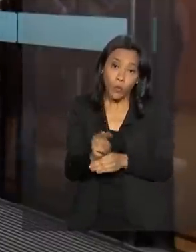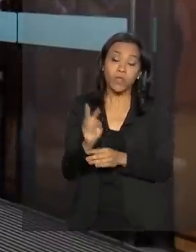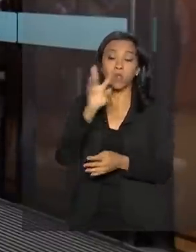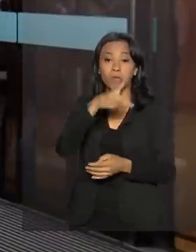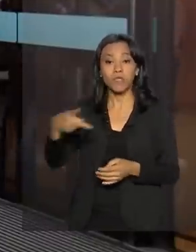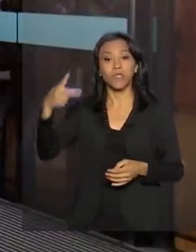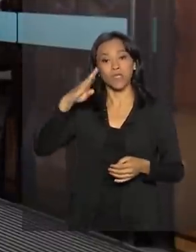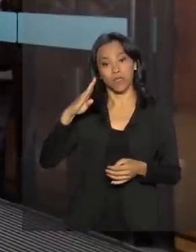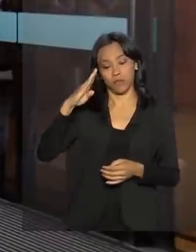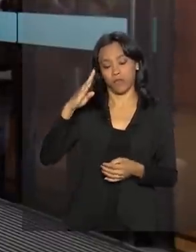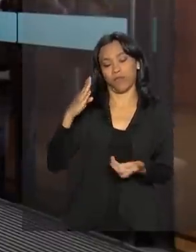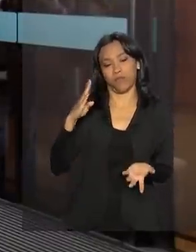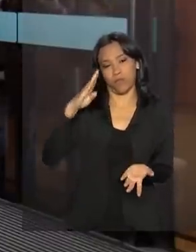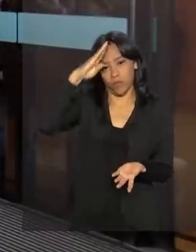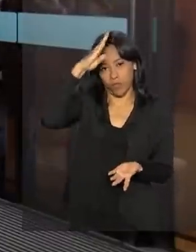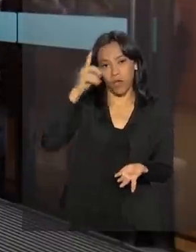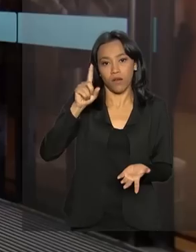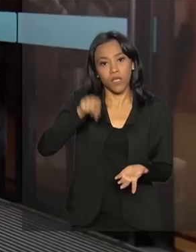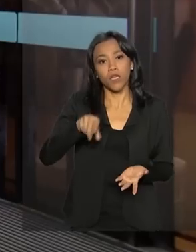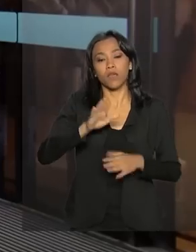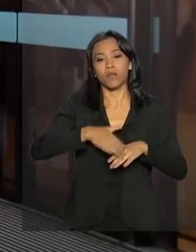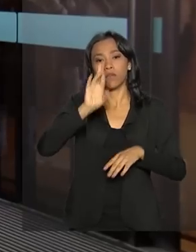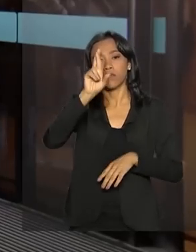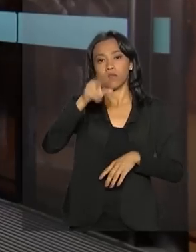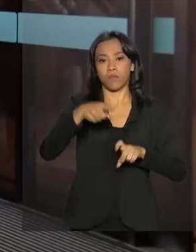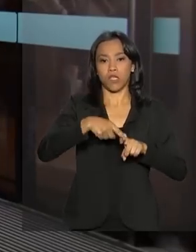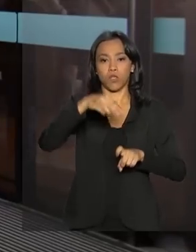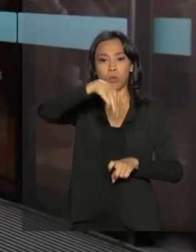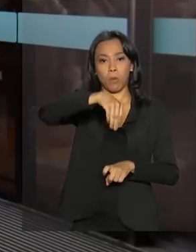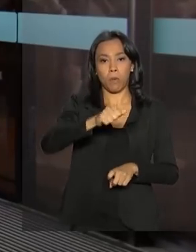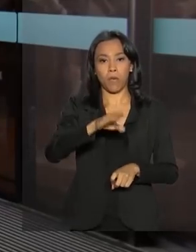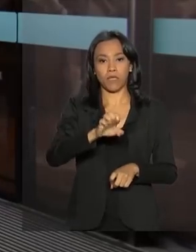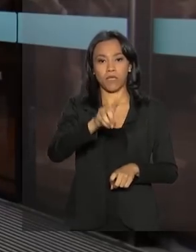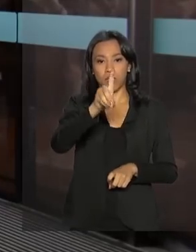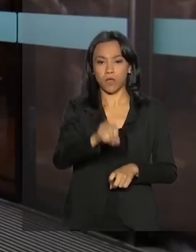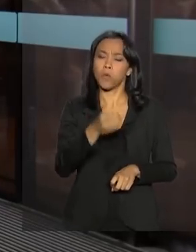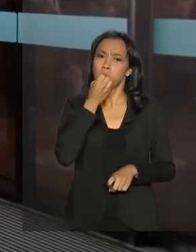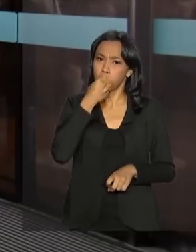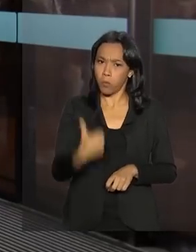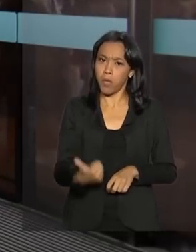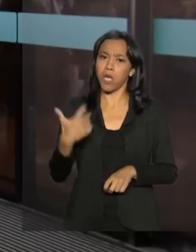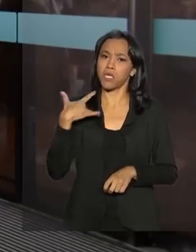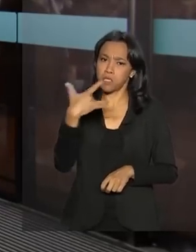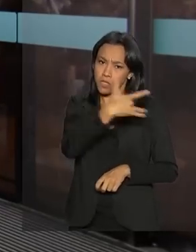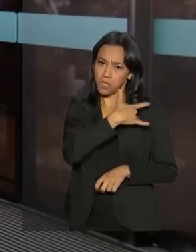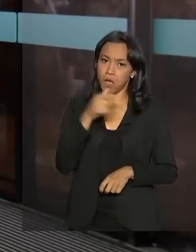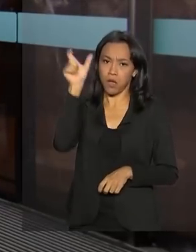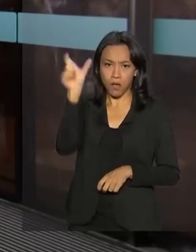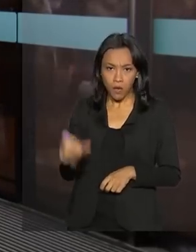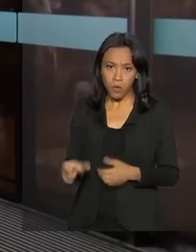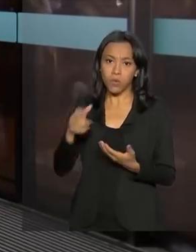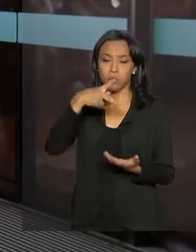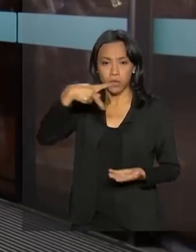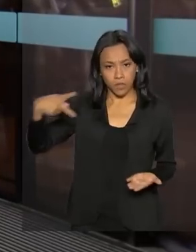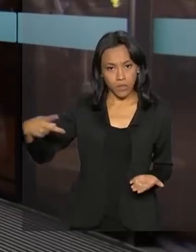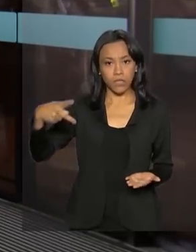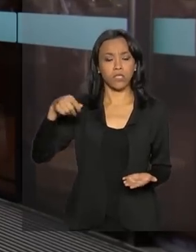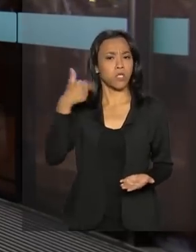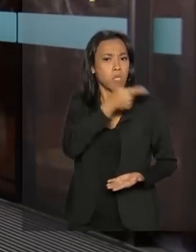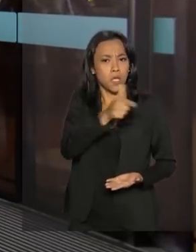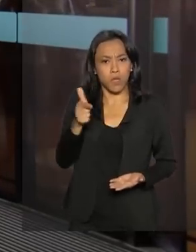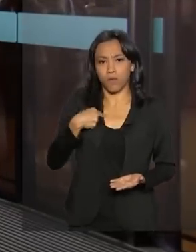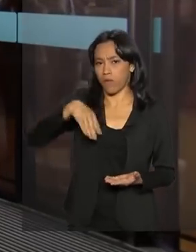pelo cirurgião Luiz Antônio Macedo, ele segue bem, com boa evolução clínico-cirúrgica, sem